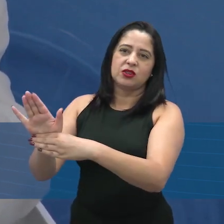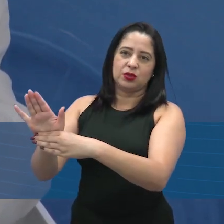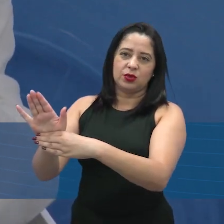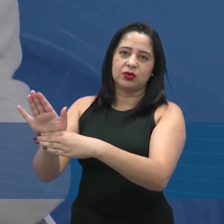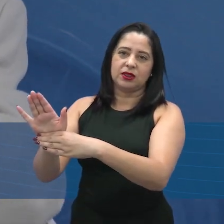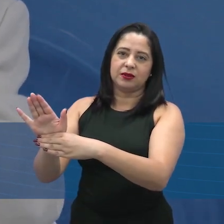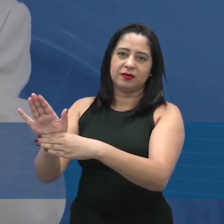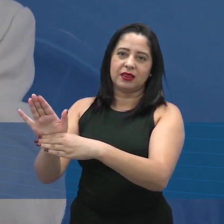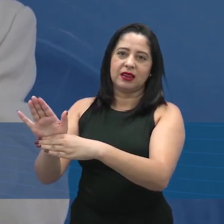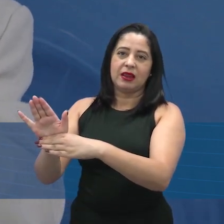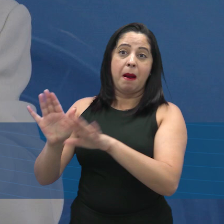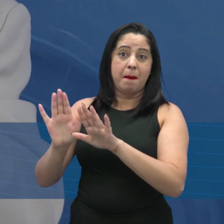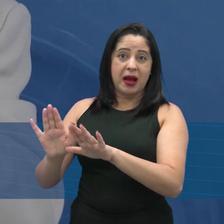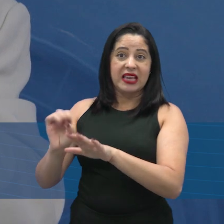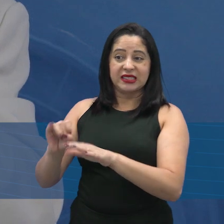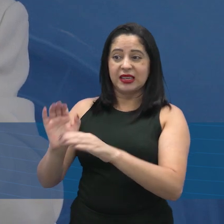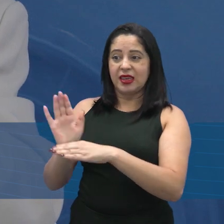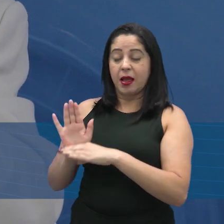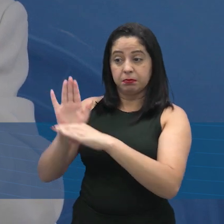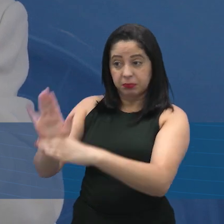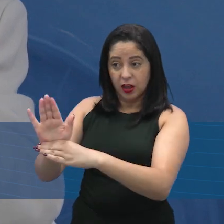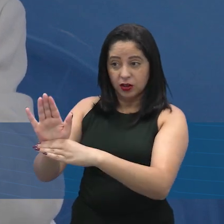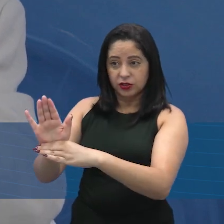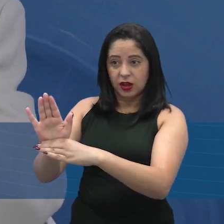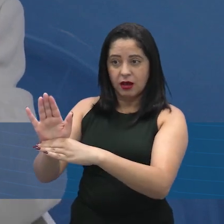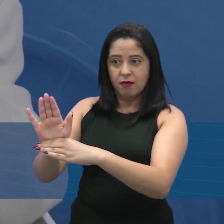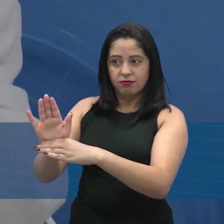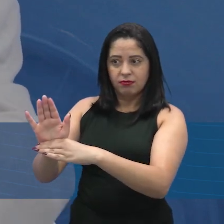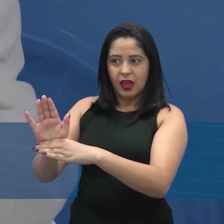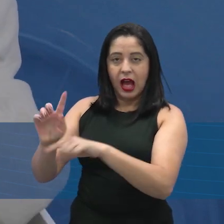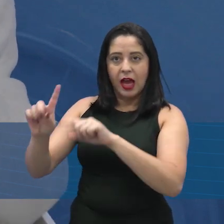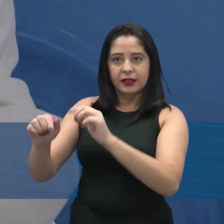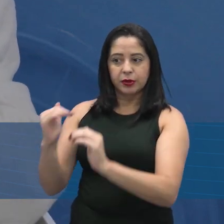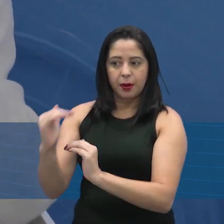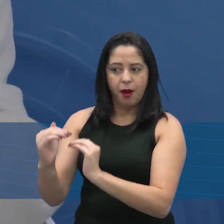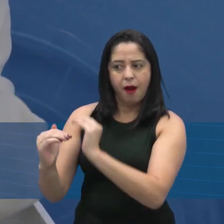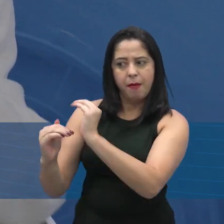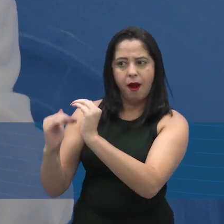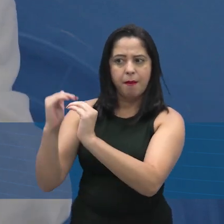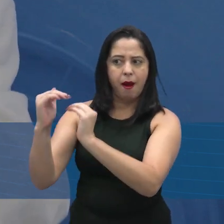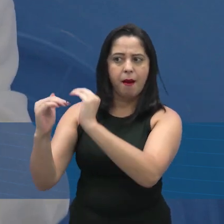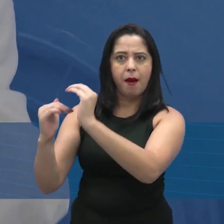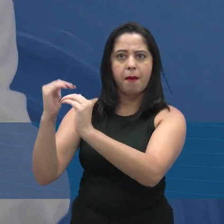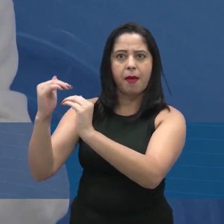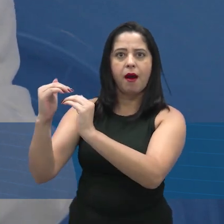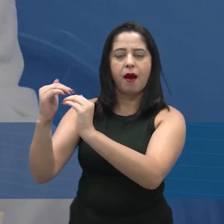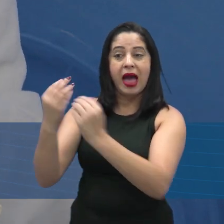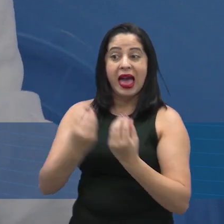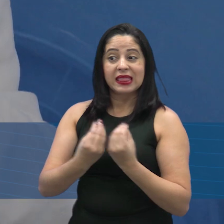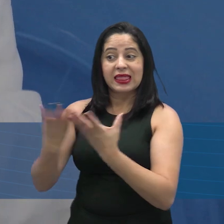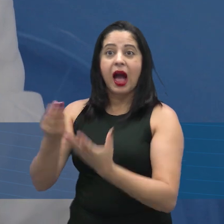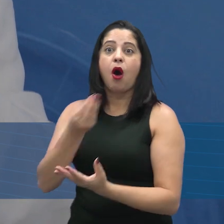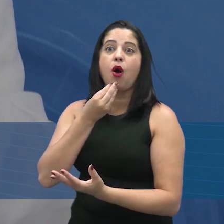ajuda, mas uma vez que você inseriu ela na economia, você tem que promover uma geração de renda nela, para que ela